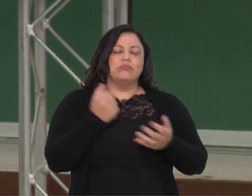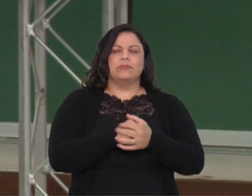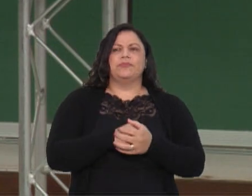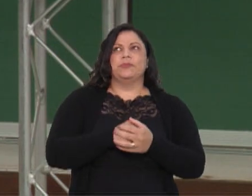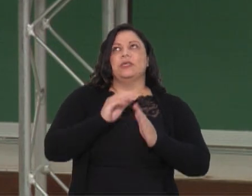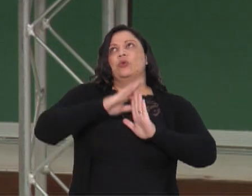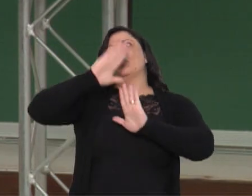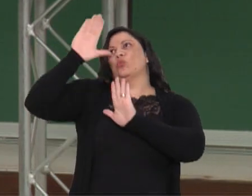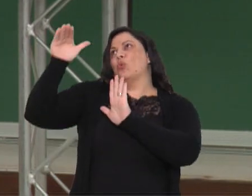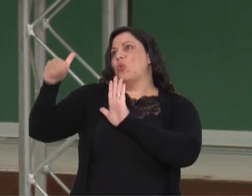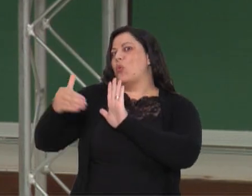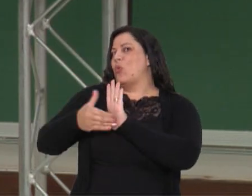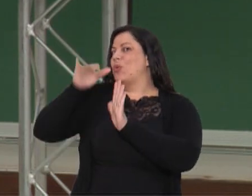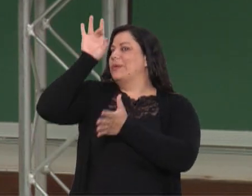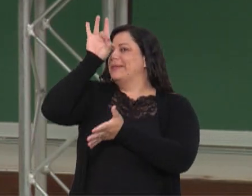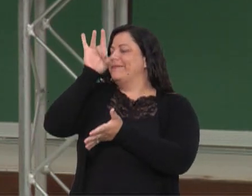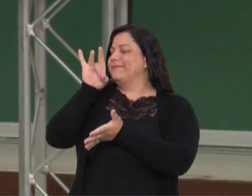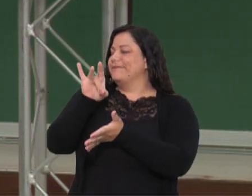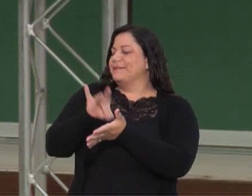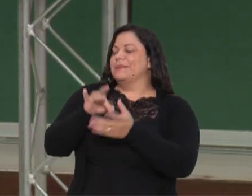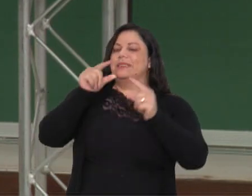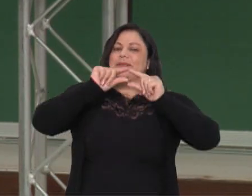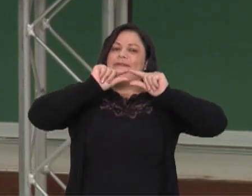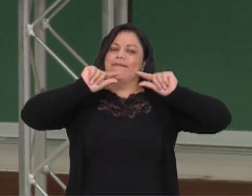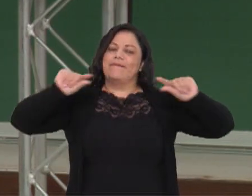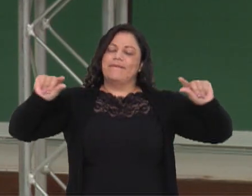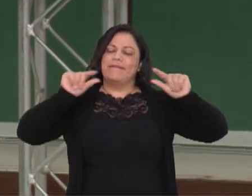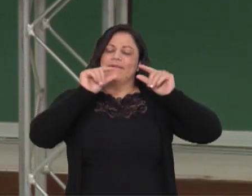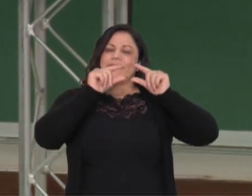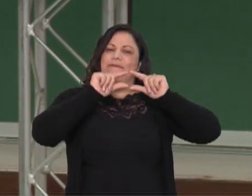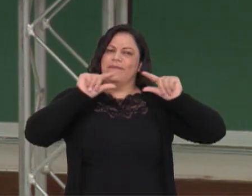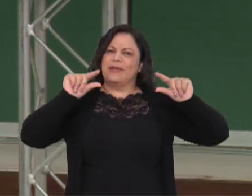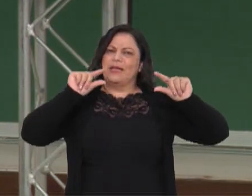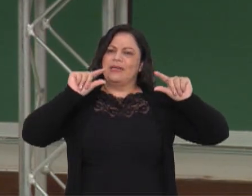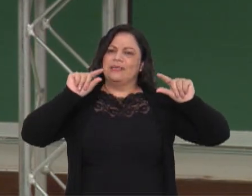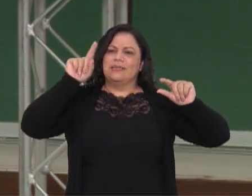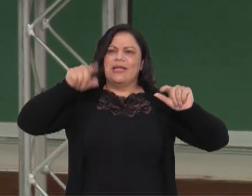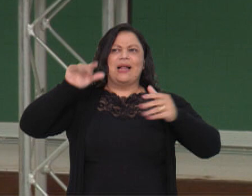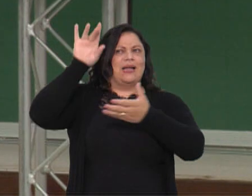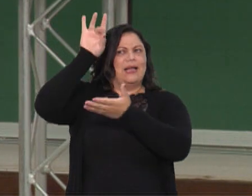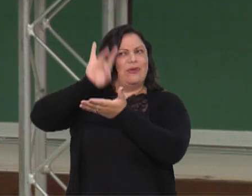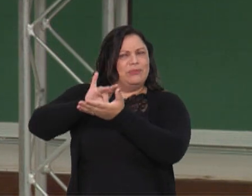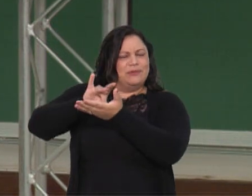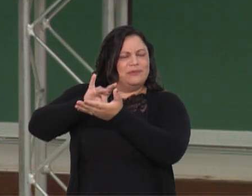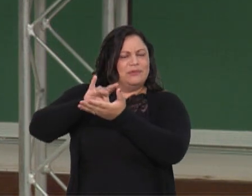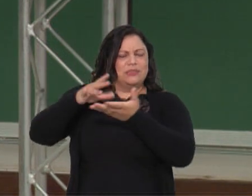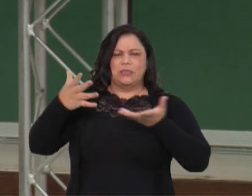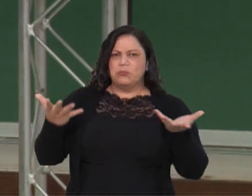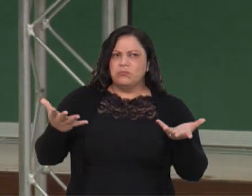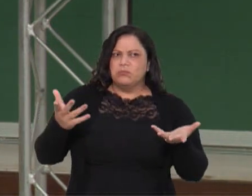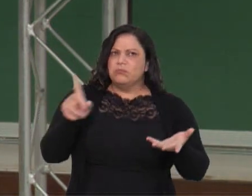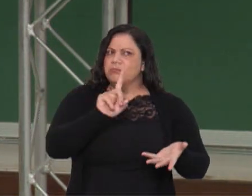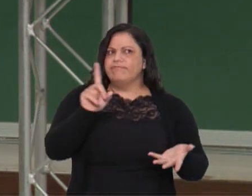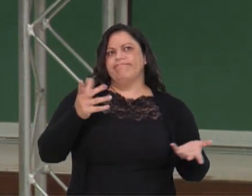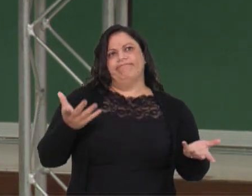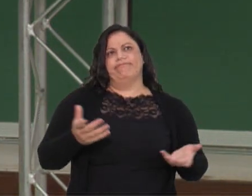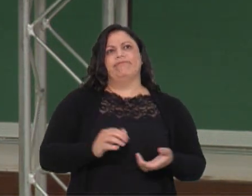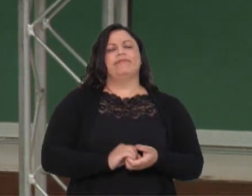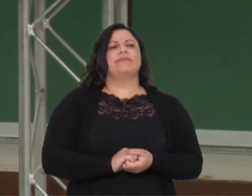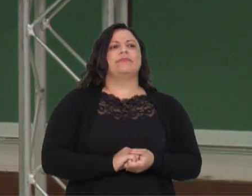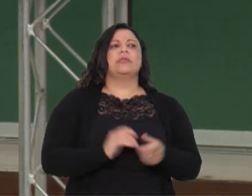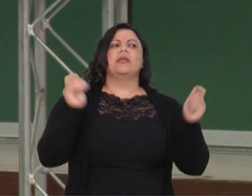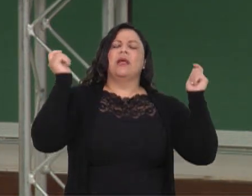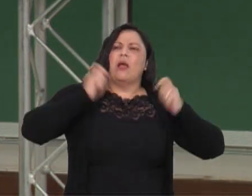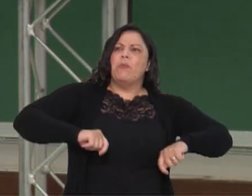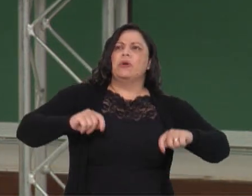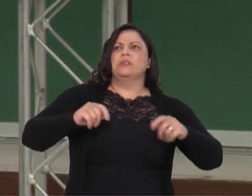toda afirmação, nem toda frase que se termina, ela é uma afirmação necessariamente, tá? Ela pode